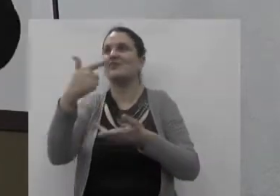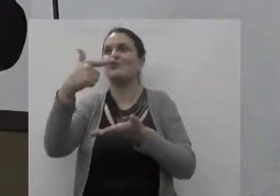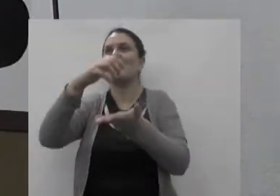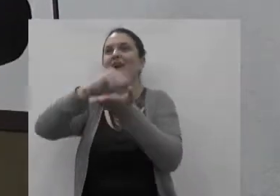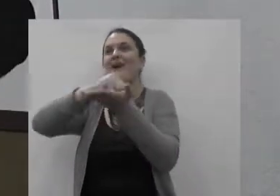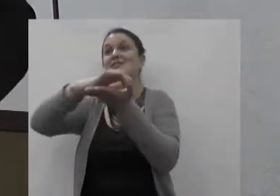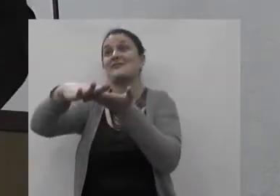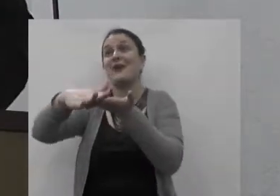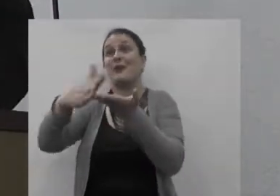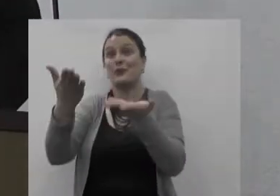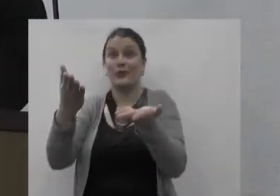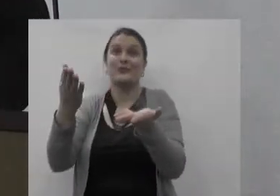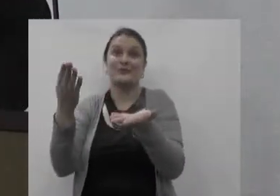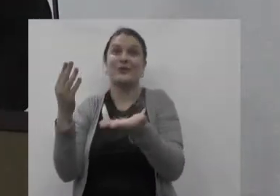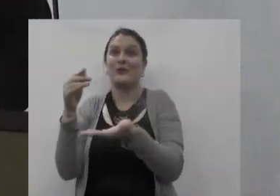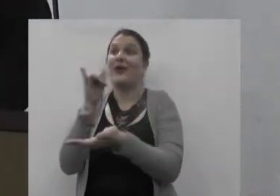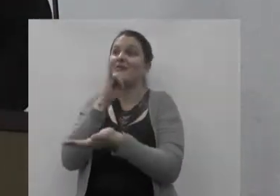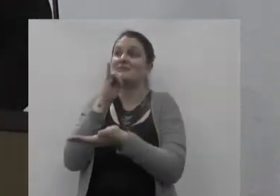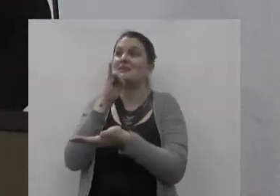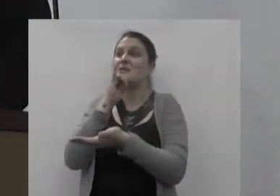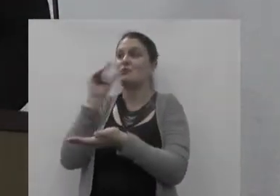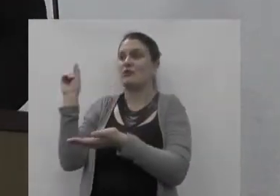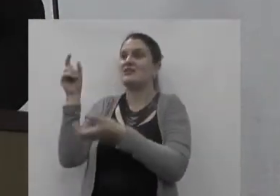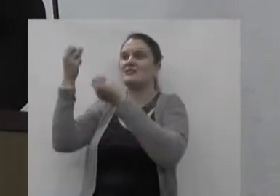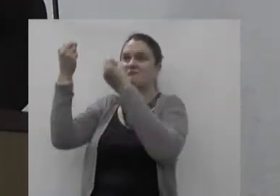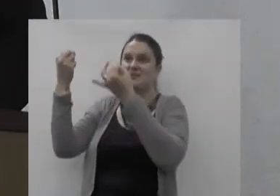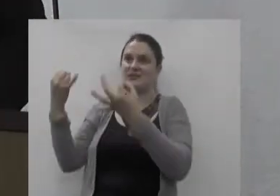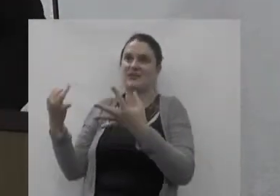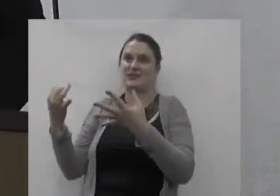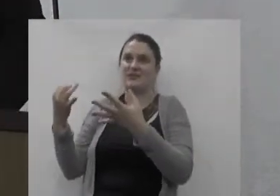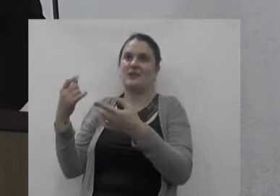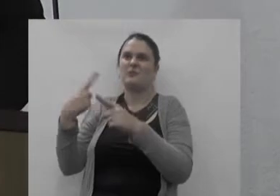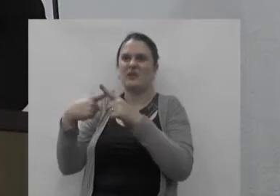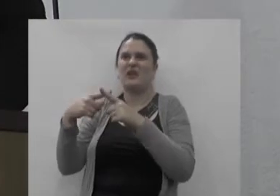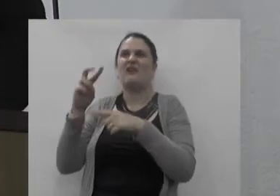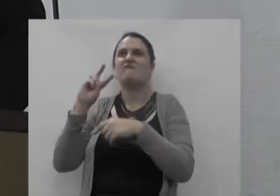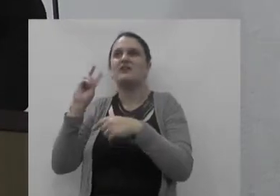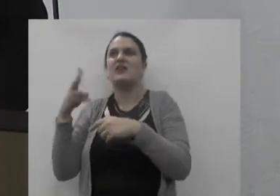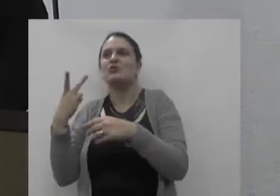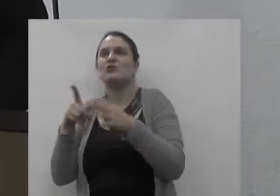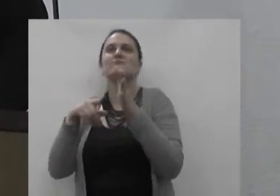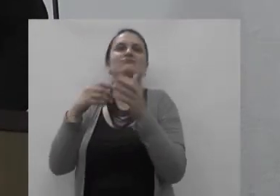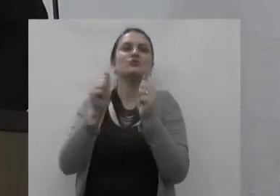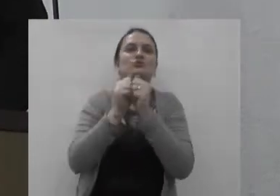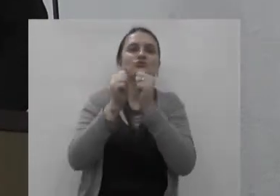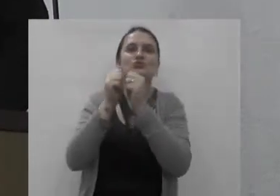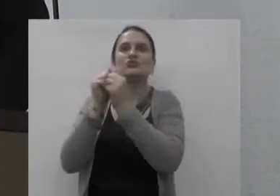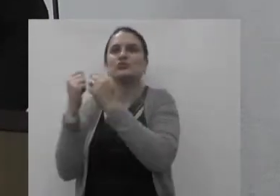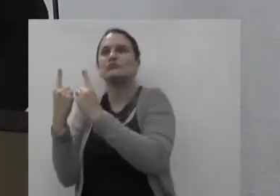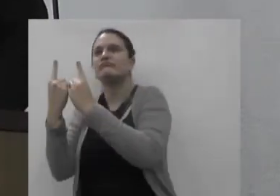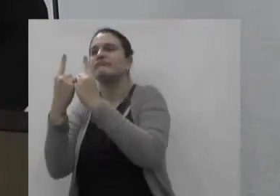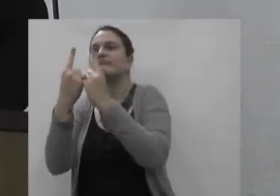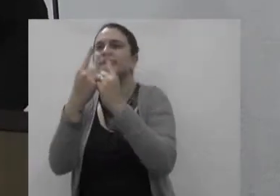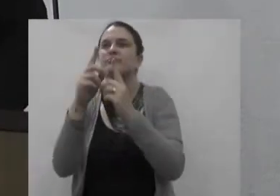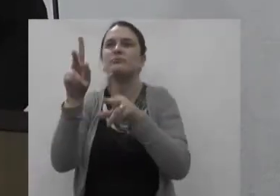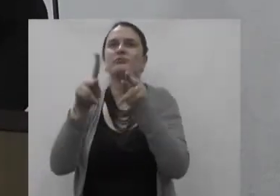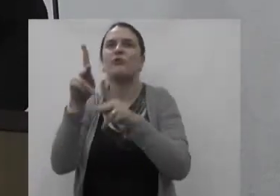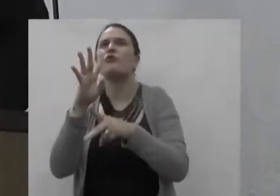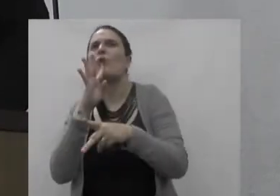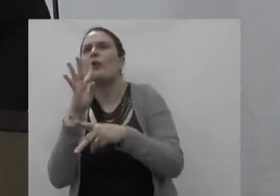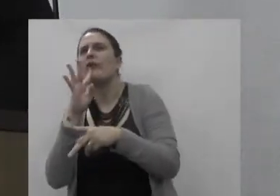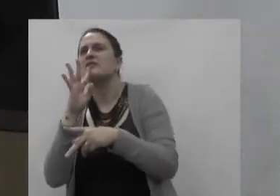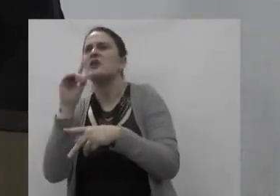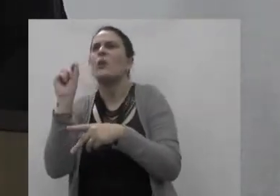seja um pequeno exemplo só que eu estou dizendo. Porque nós, vereadores, estamos lá na base, junto com o povo. E o povo sabe